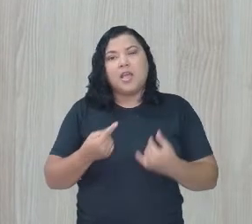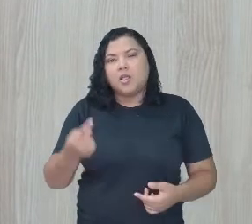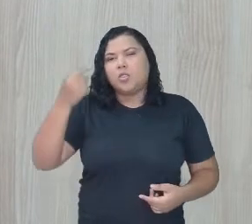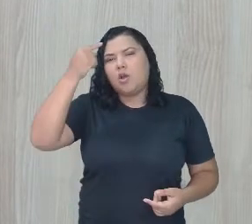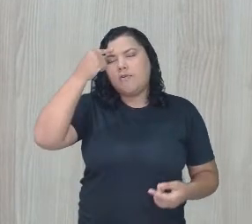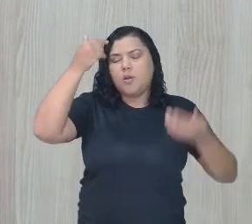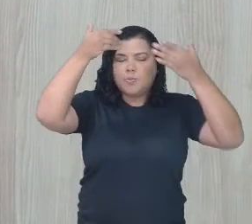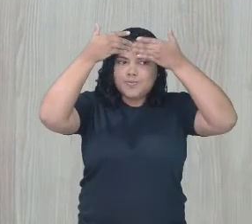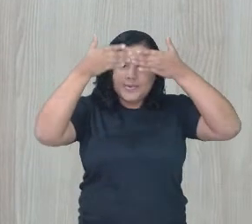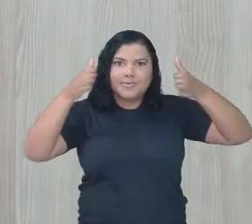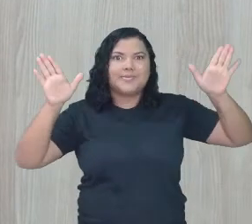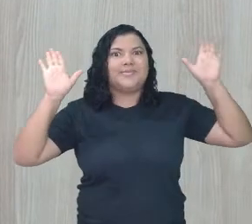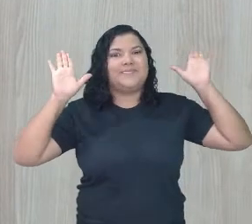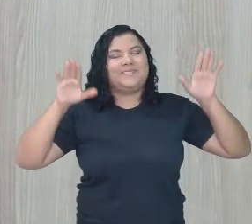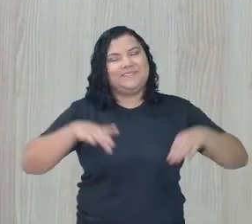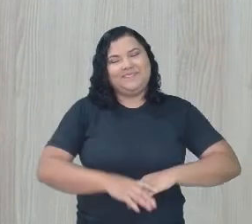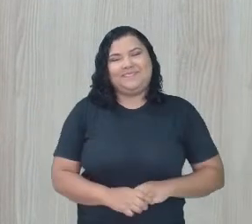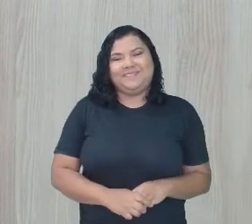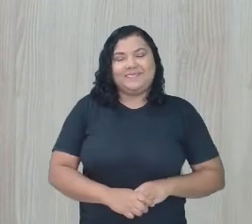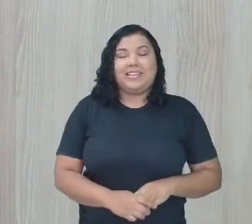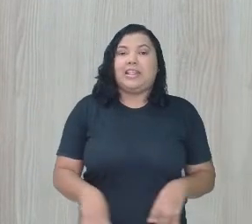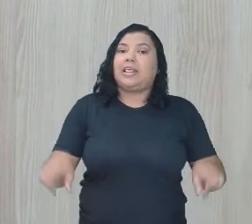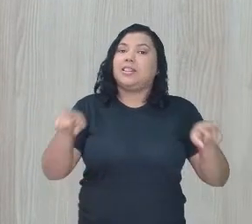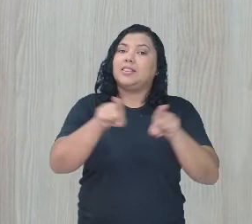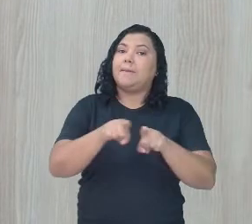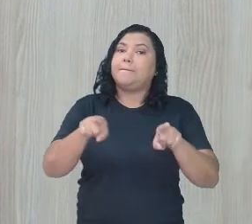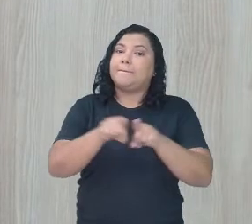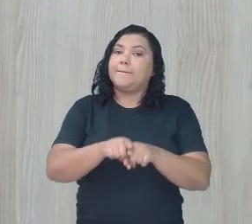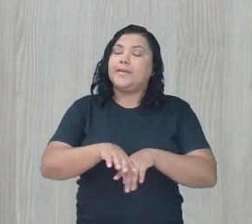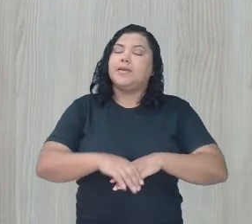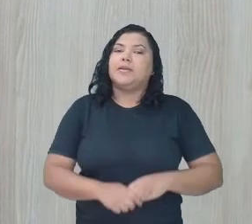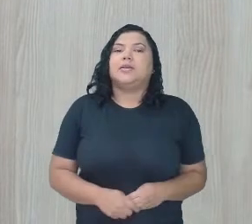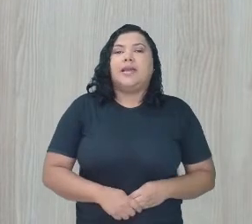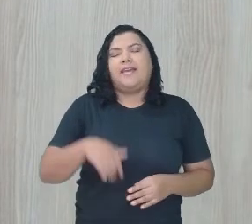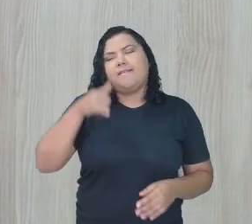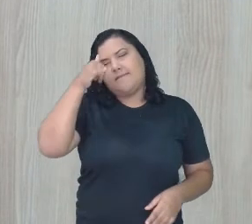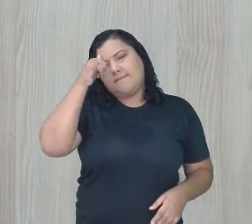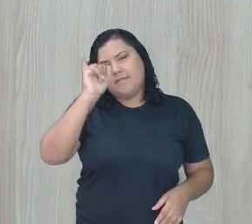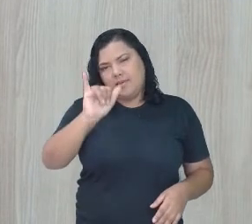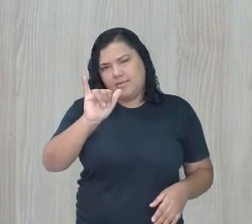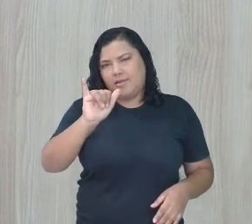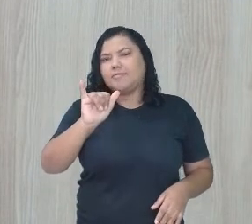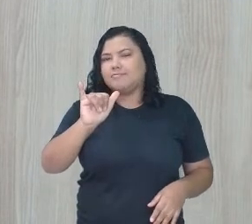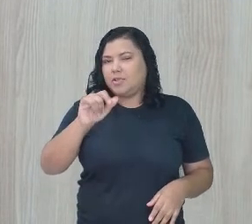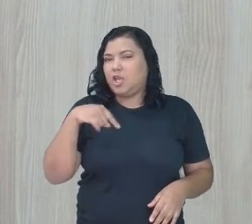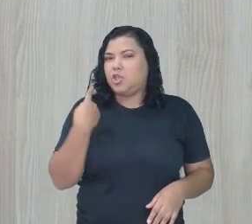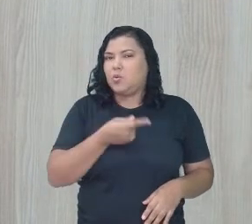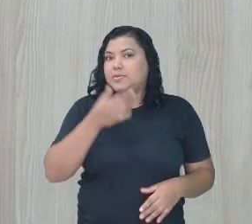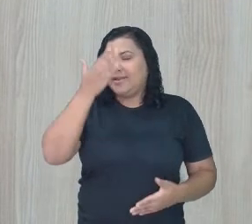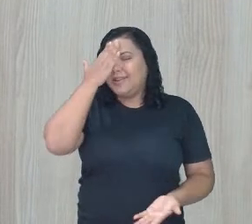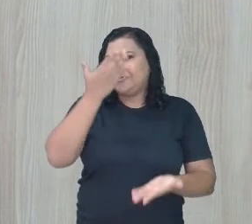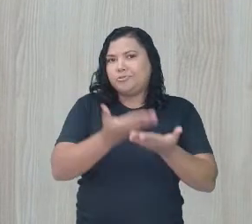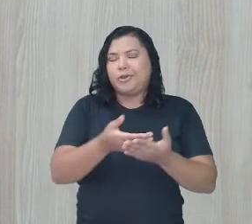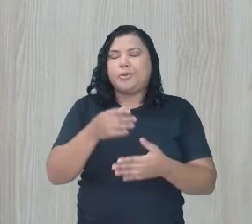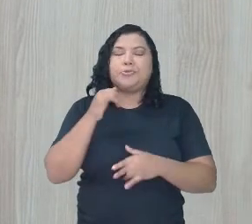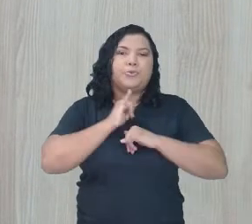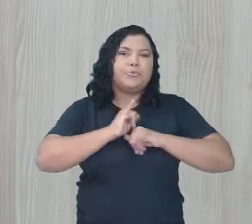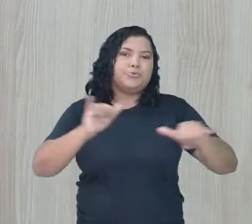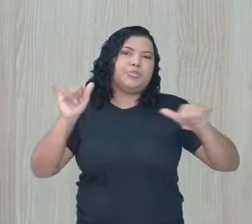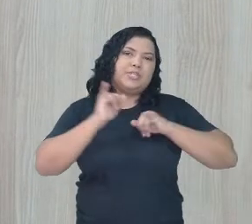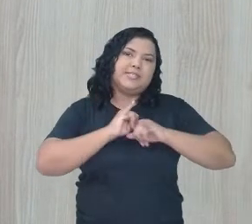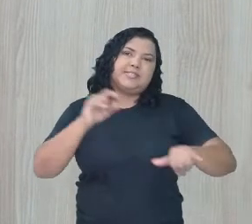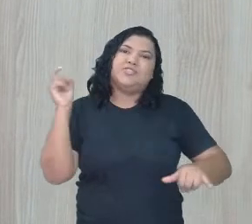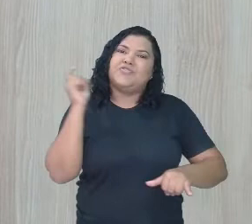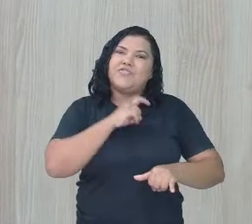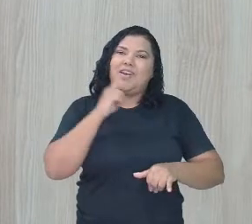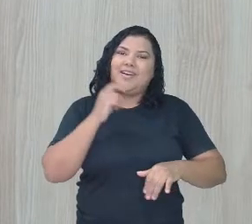aí um repertório muito bom. E também nos previne das benditas fake news, né? Sim, sim. Que se espalham por meio